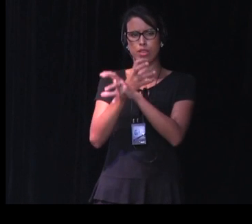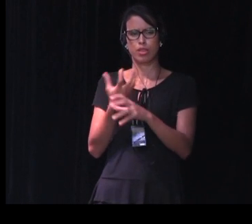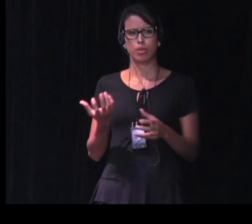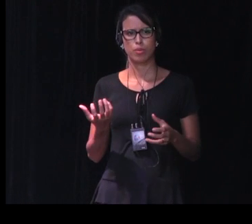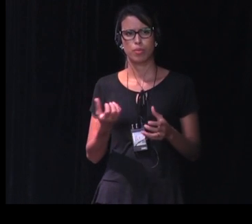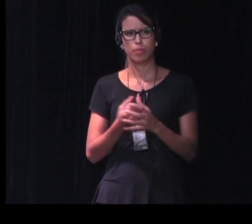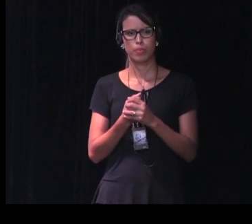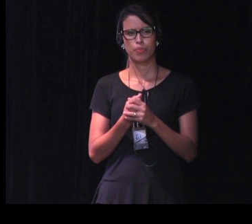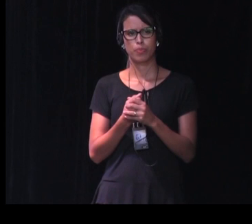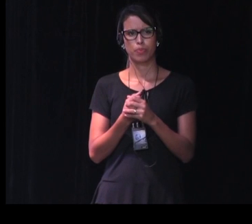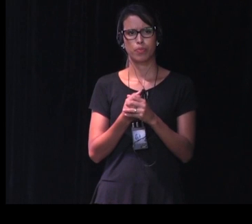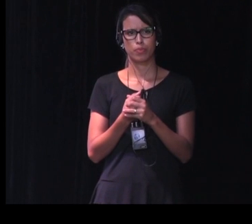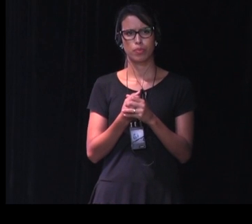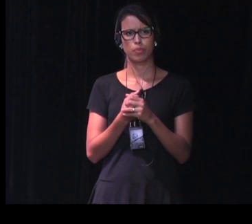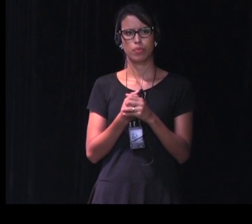seco, 6 meses.